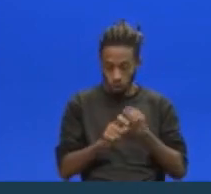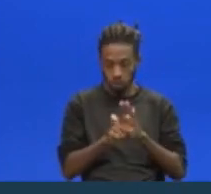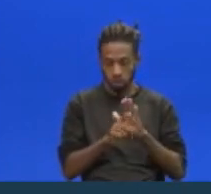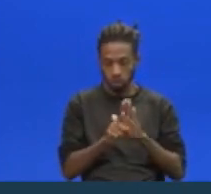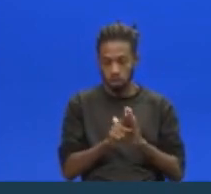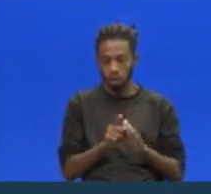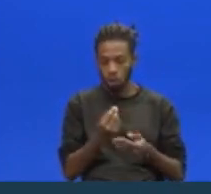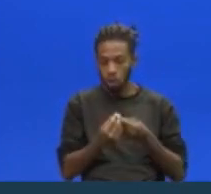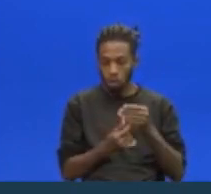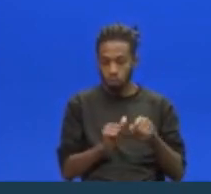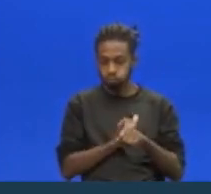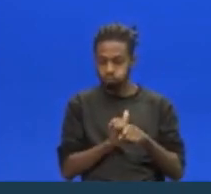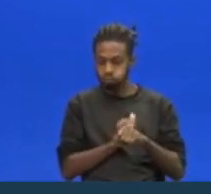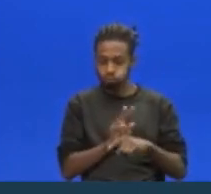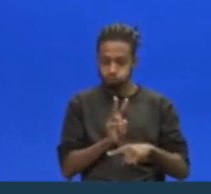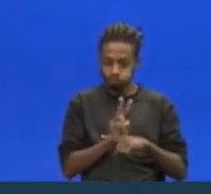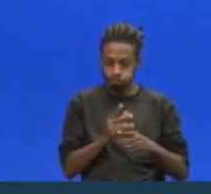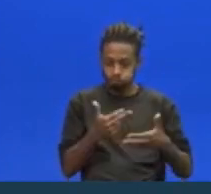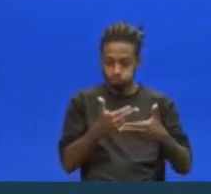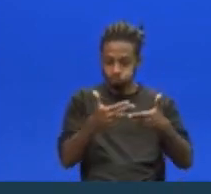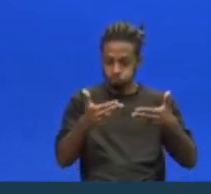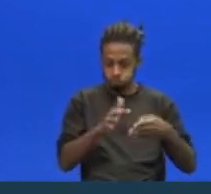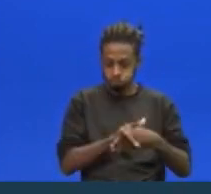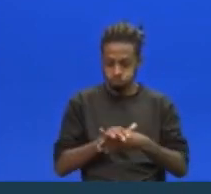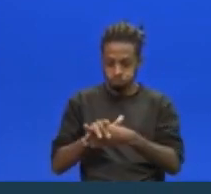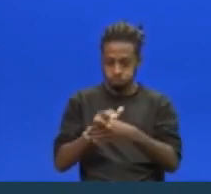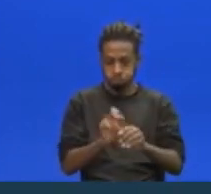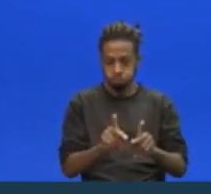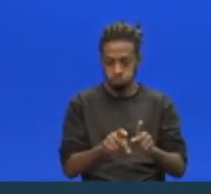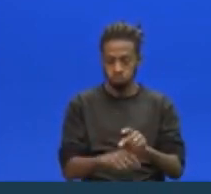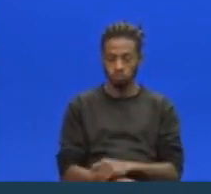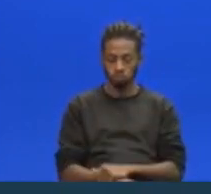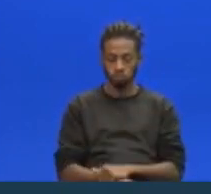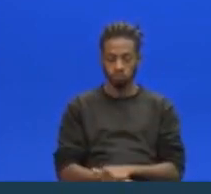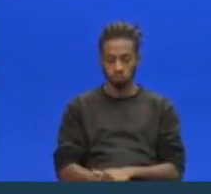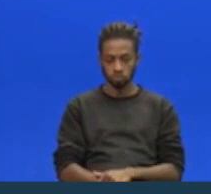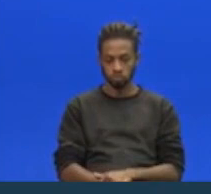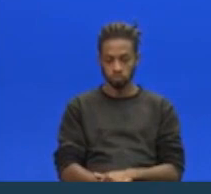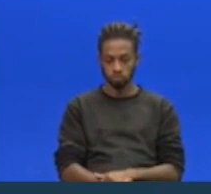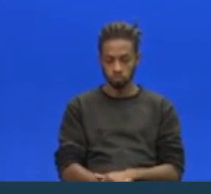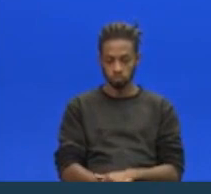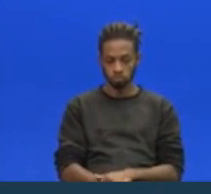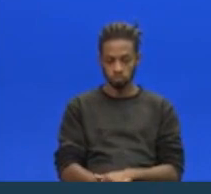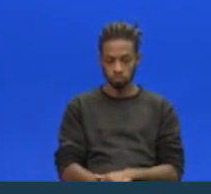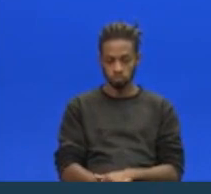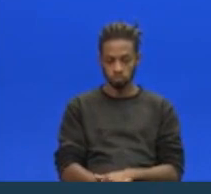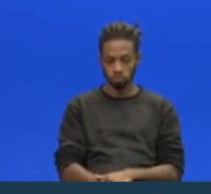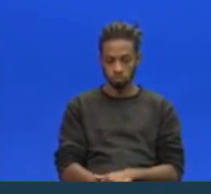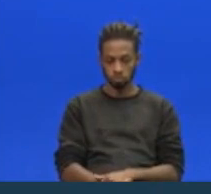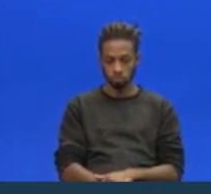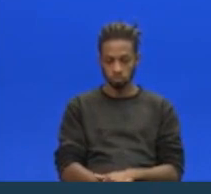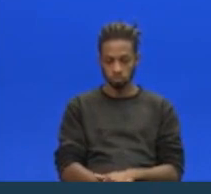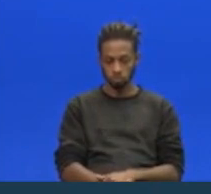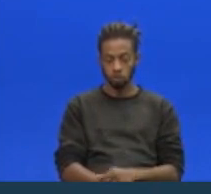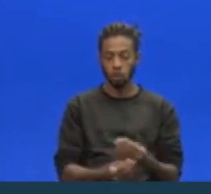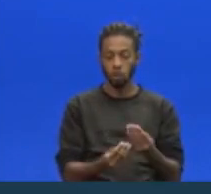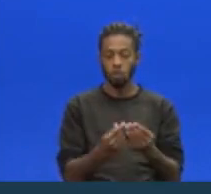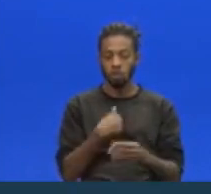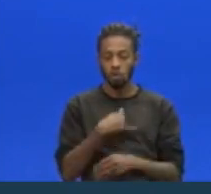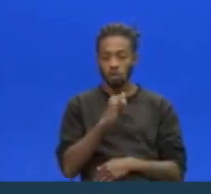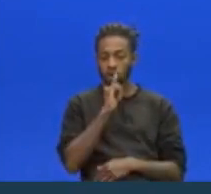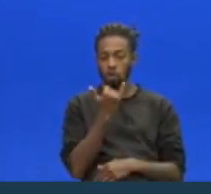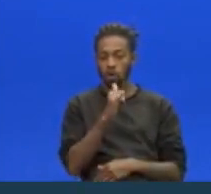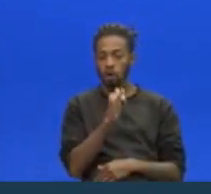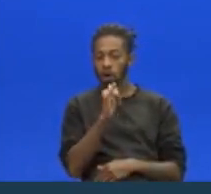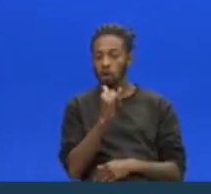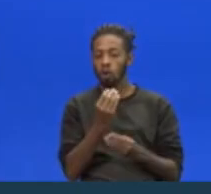em termos de prevenção e de tratamento. Como é que é feita essa notificação? Como é que é feito esse informe? Então, se a